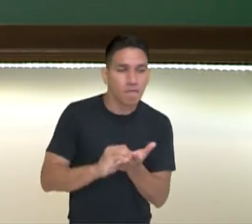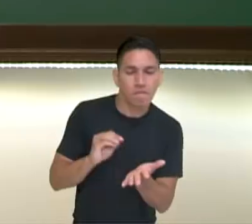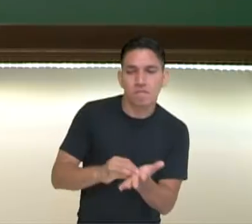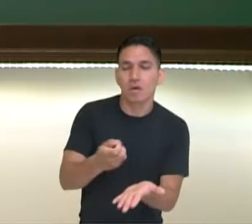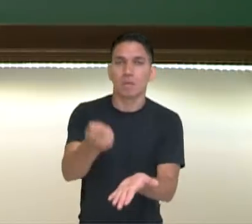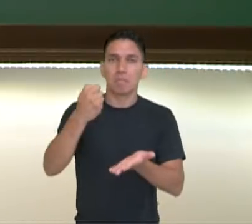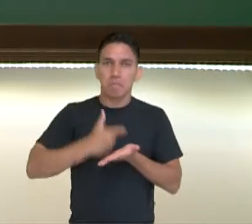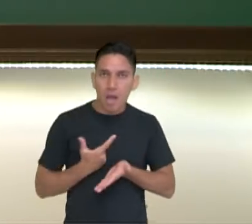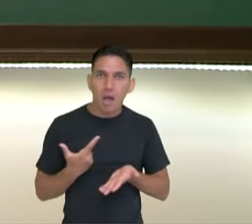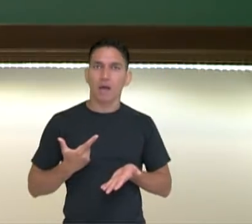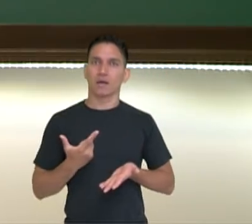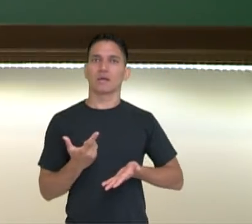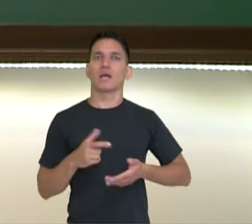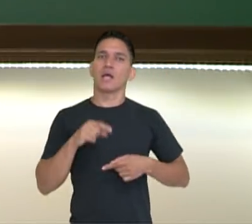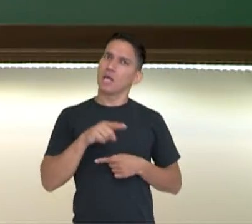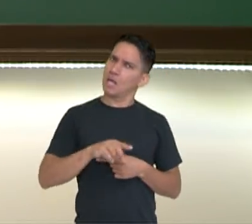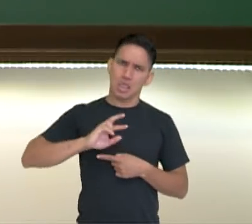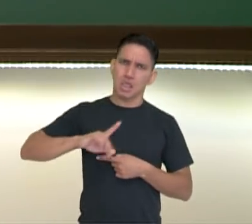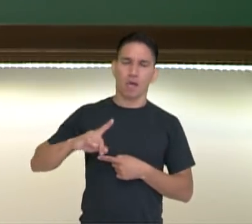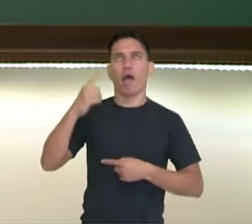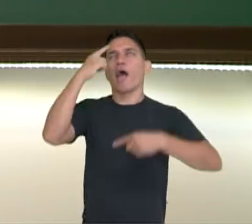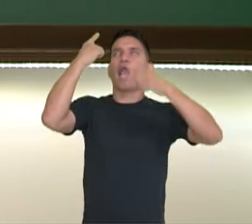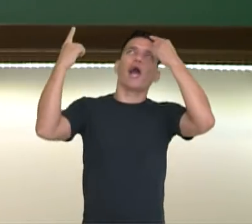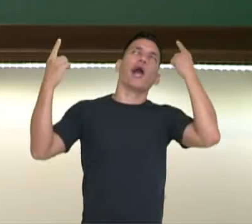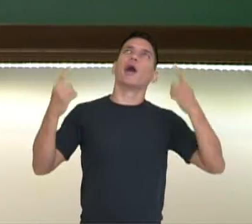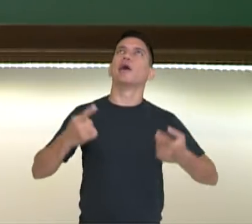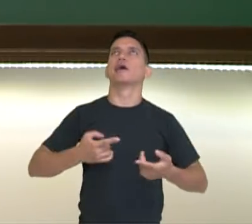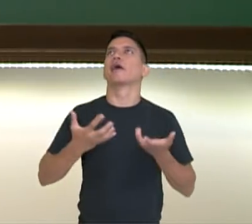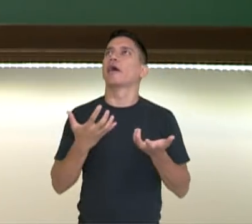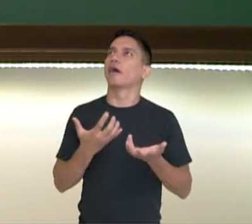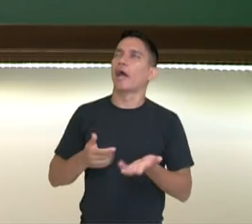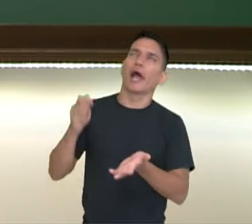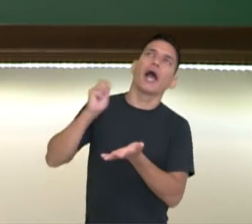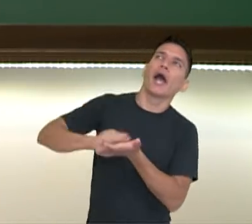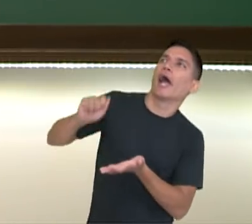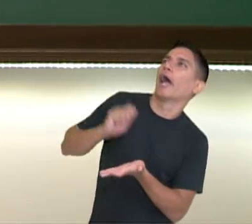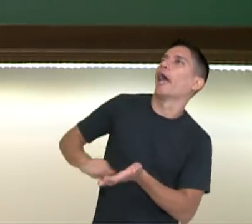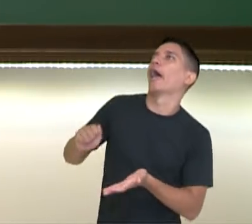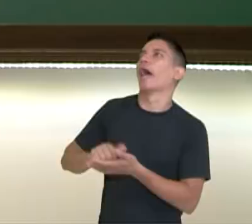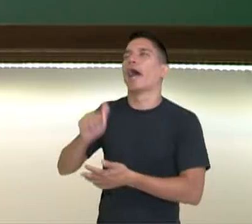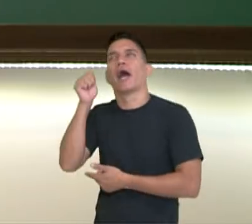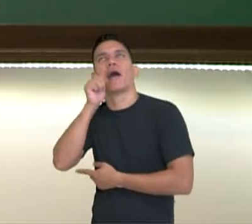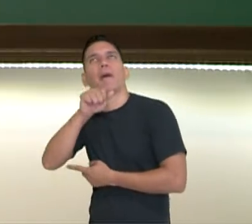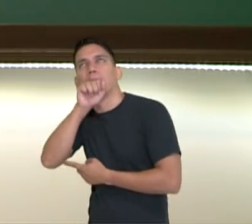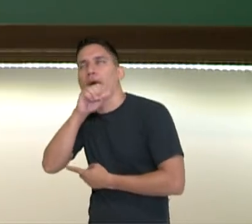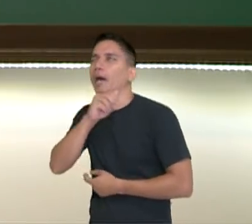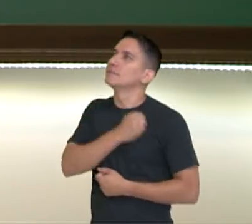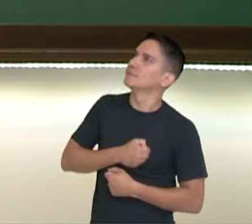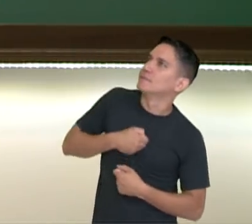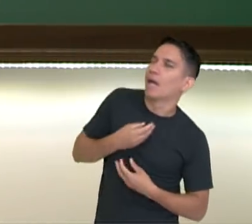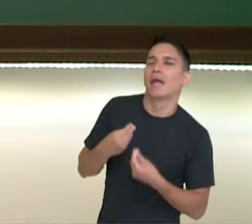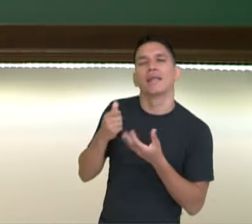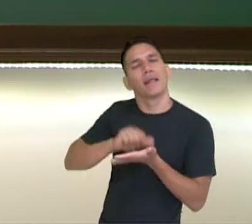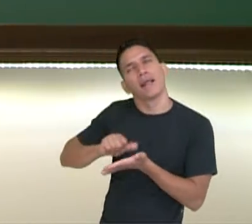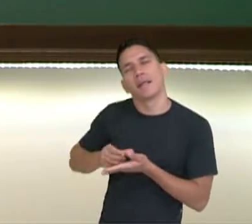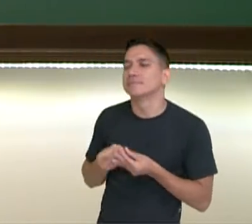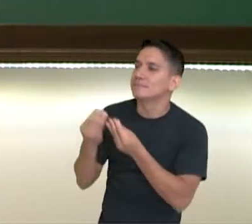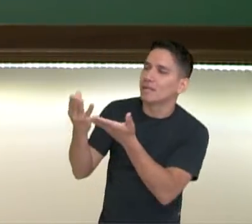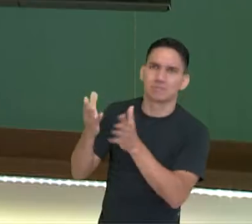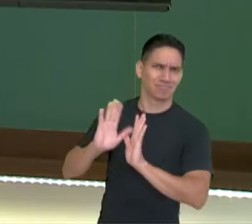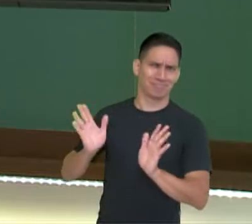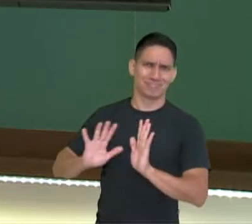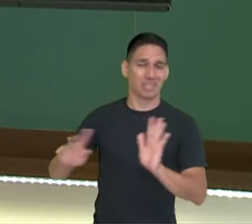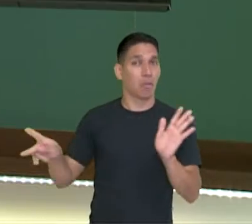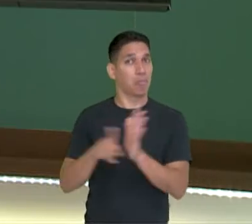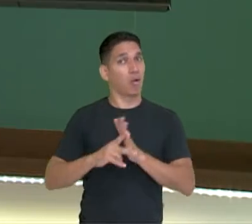devendo. Eles não desenvolveram isso aqui pensando em mandar uma carta para a mãe que estava distante ou coisa assim. Isso aqui era para informação